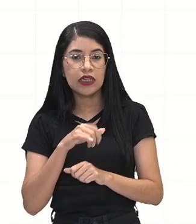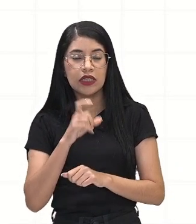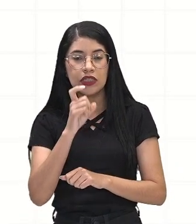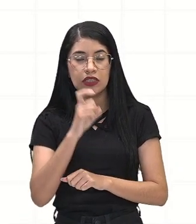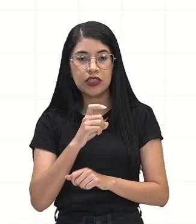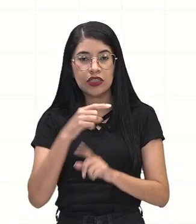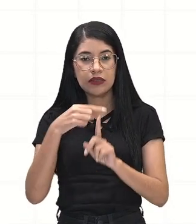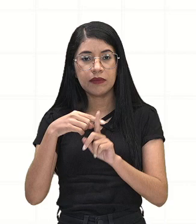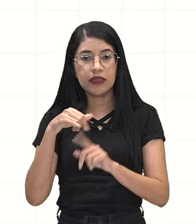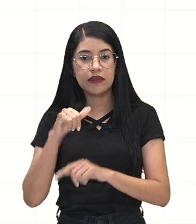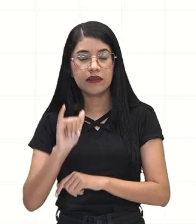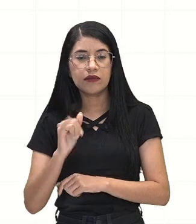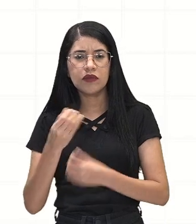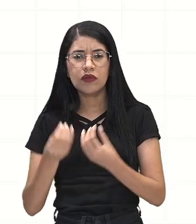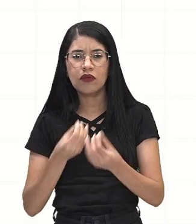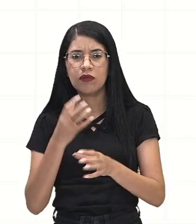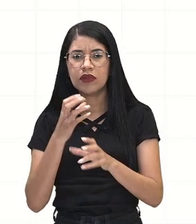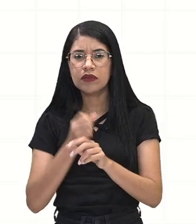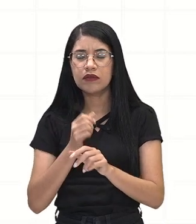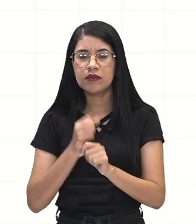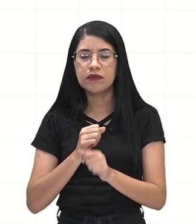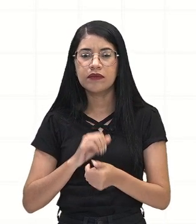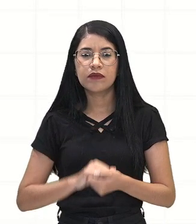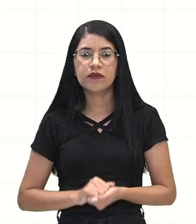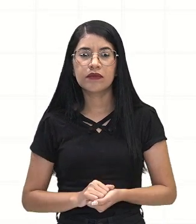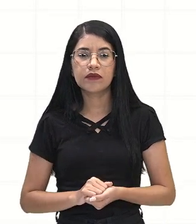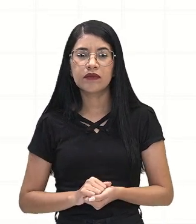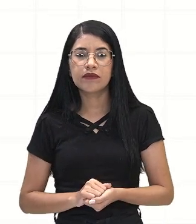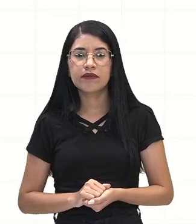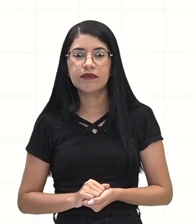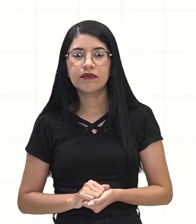pela soma, o que é que eu tenho? Eu tenho